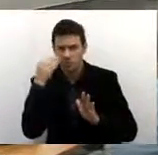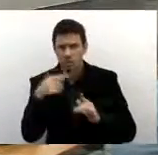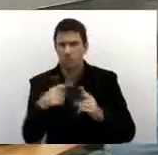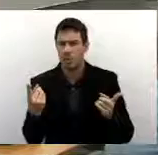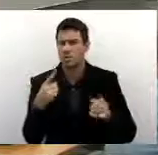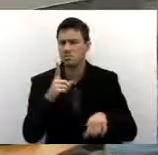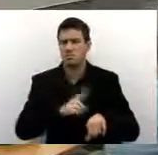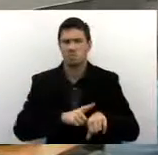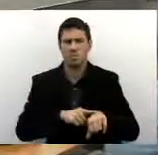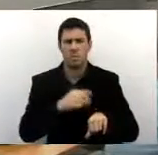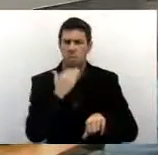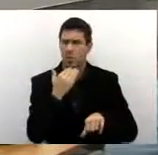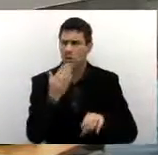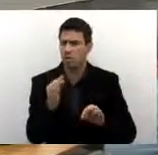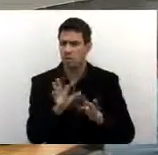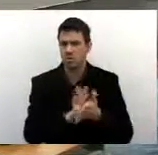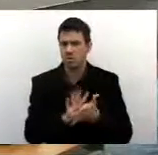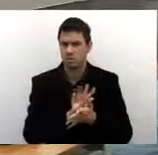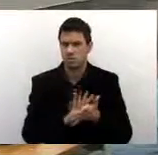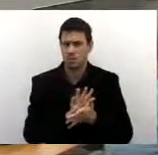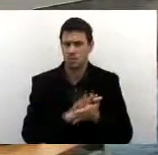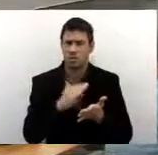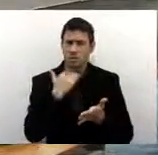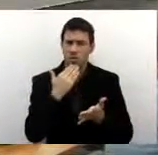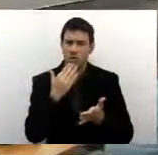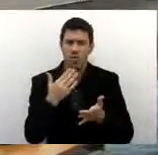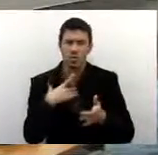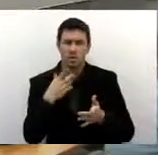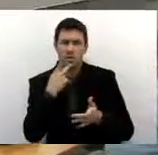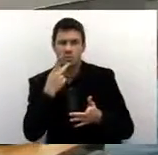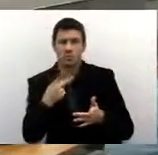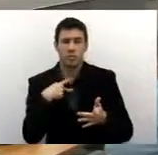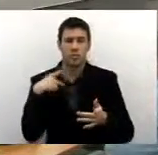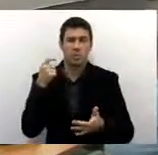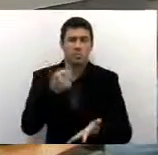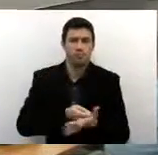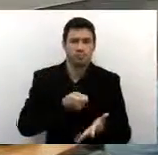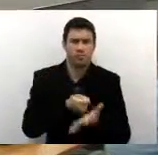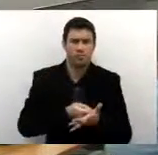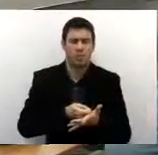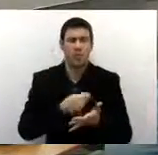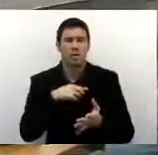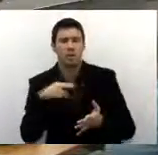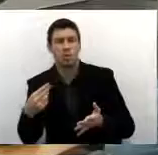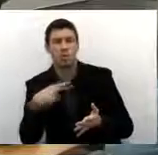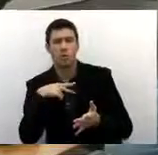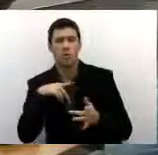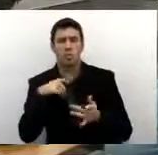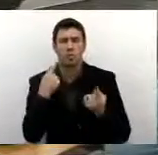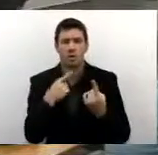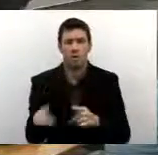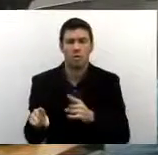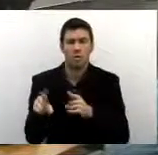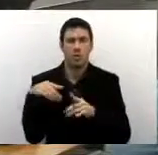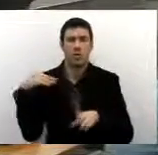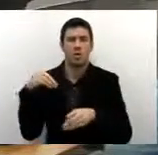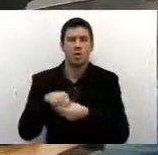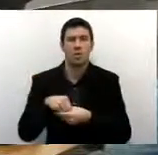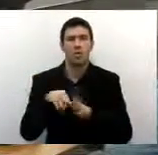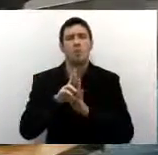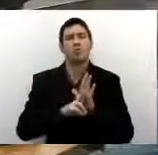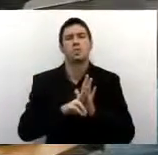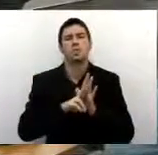algum... Me desculpe. Em momento algum, eu quis ser autoritário ou quis infringir o regimento da casa. Quanto à